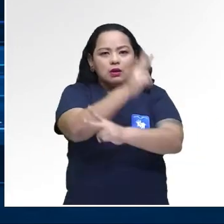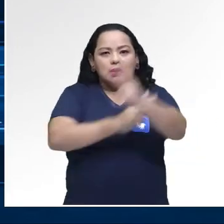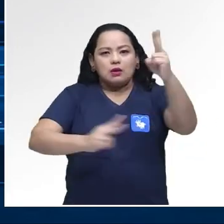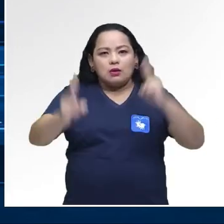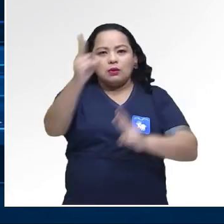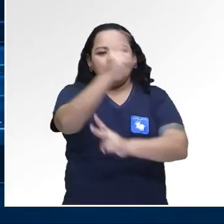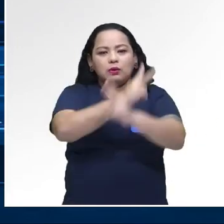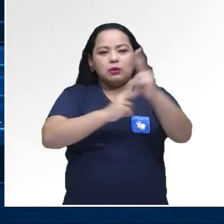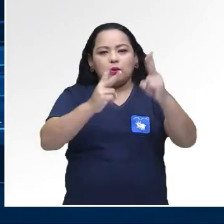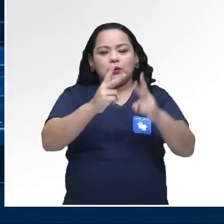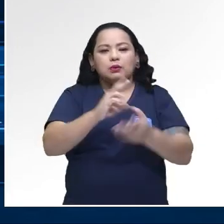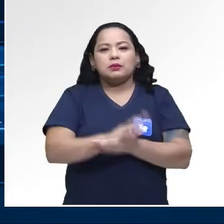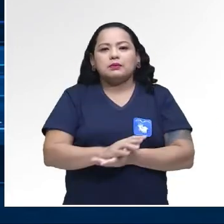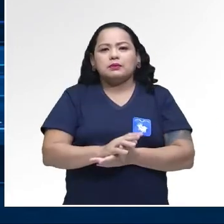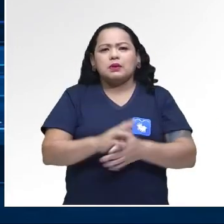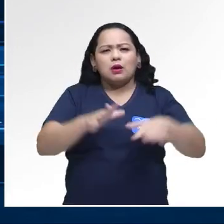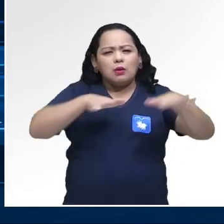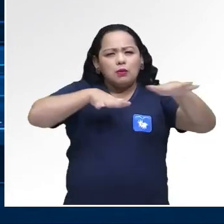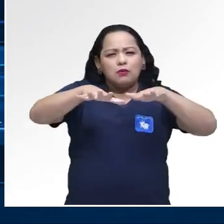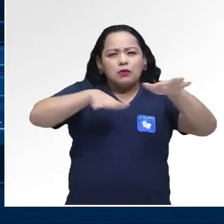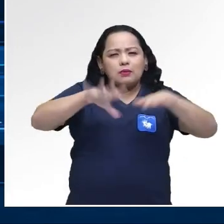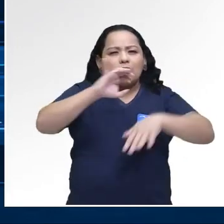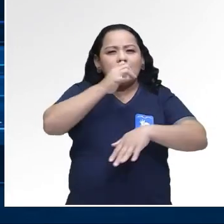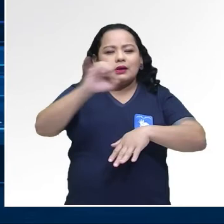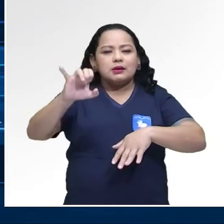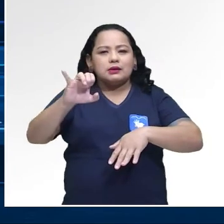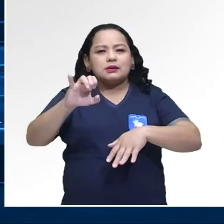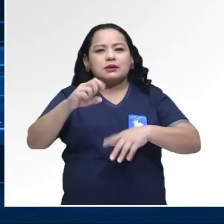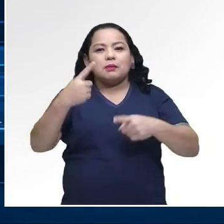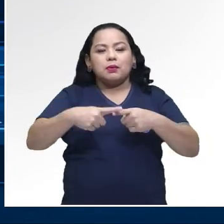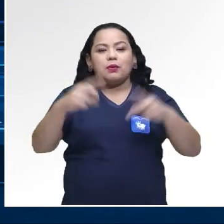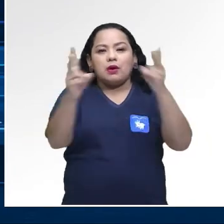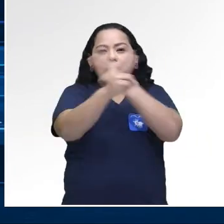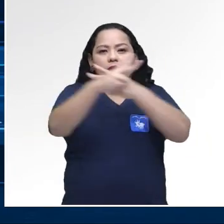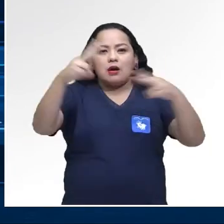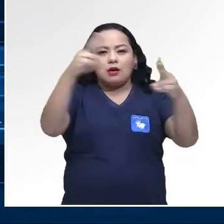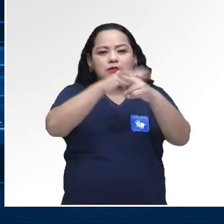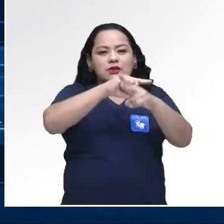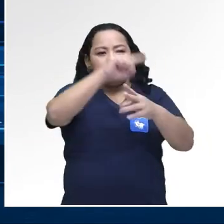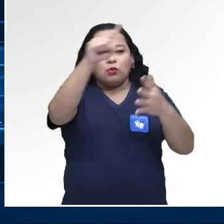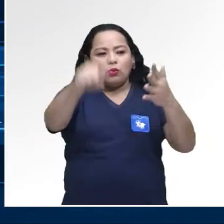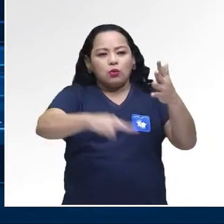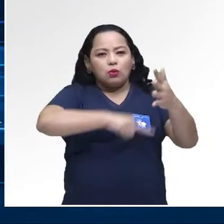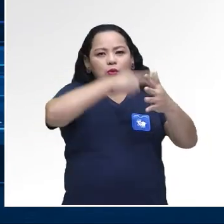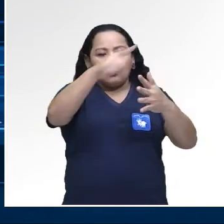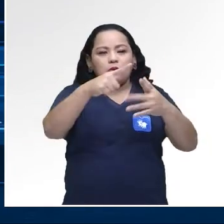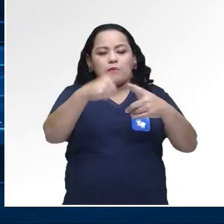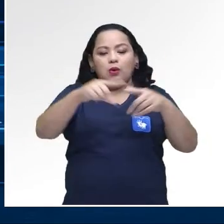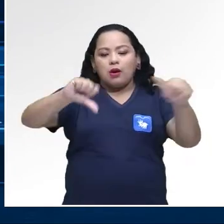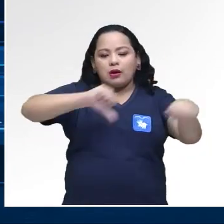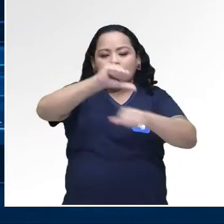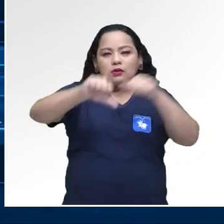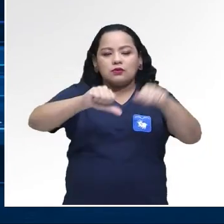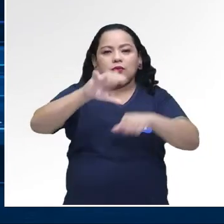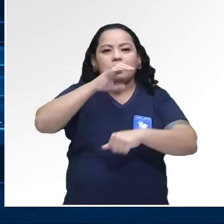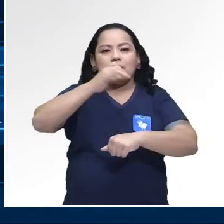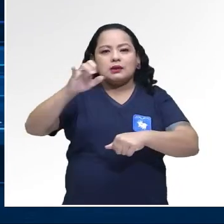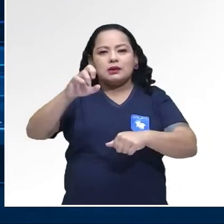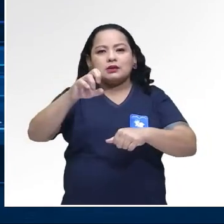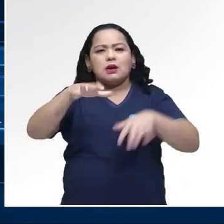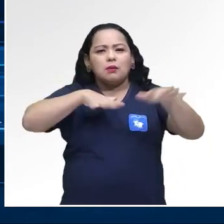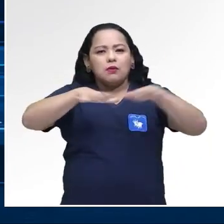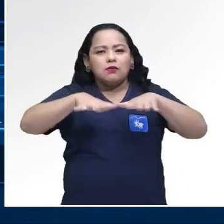própria energia cinética dos ventos é utilizada para girar a turbina do gerador, que transforma a energia cinética em